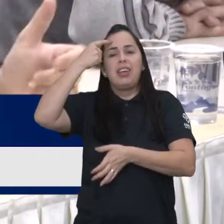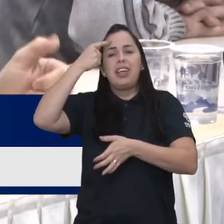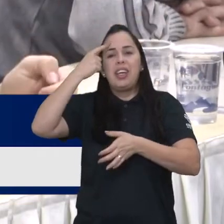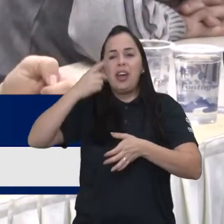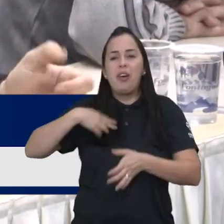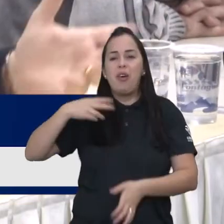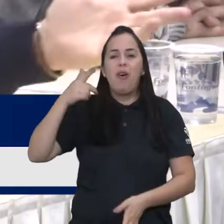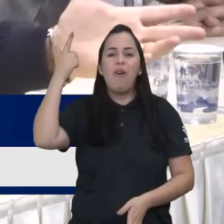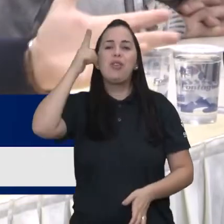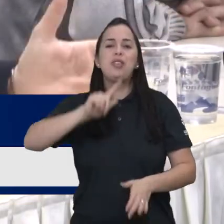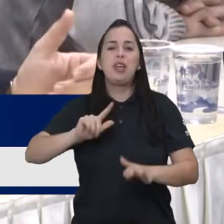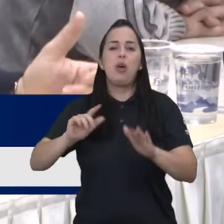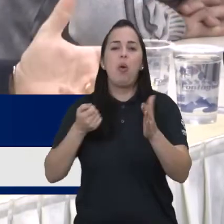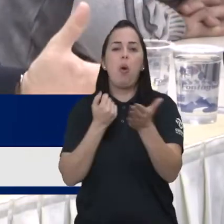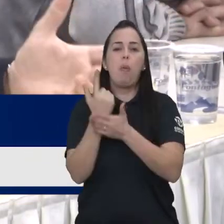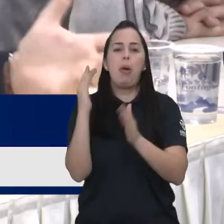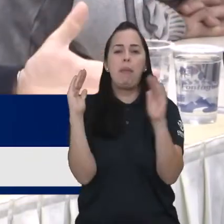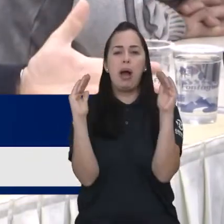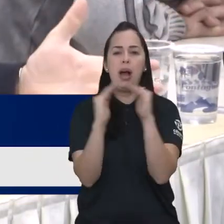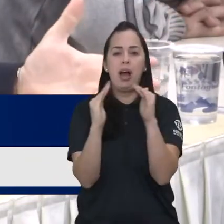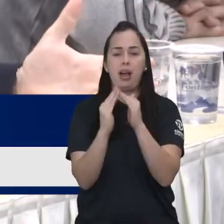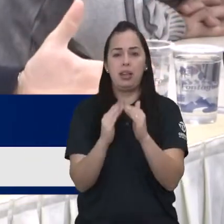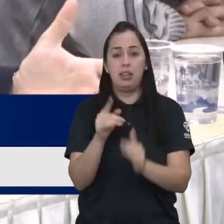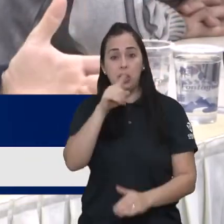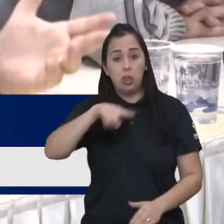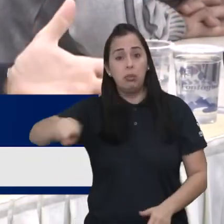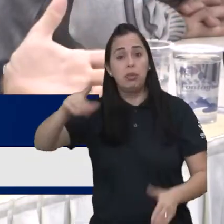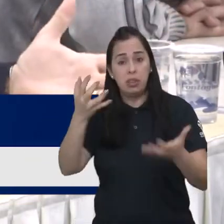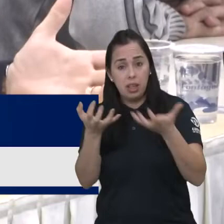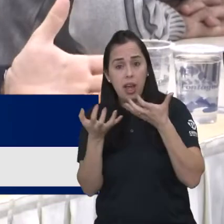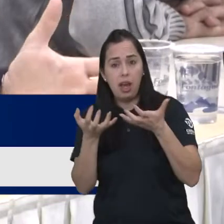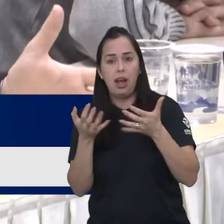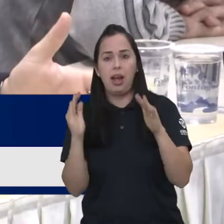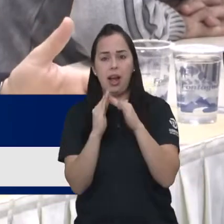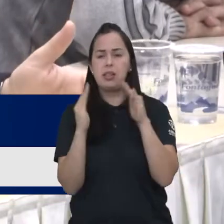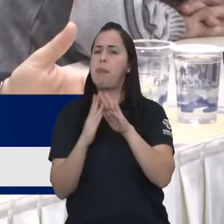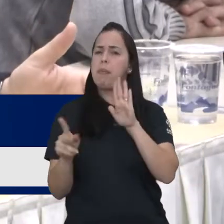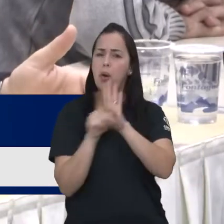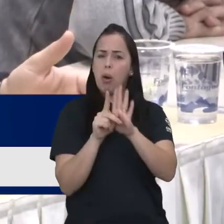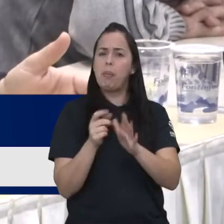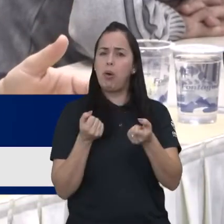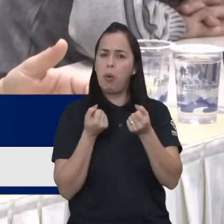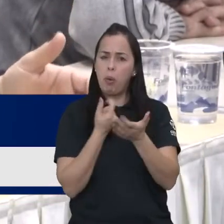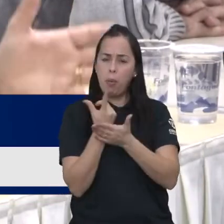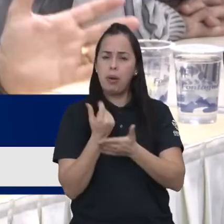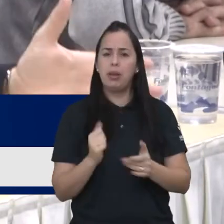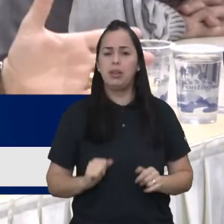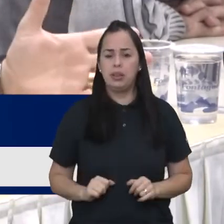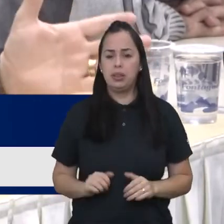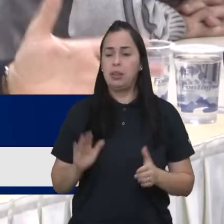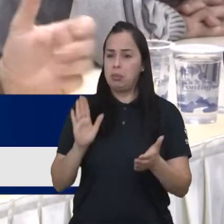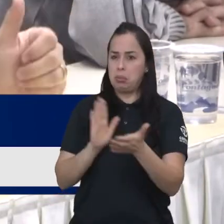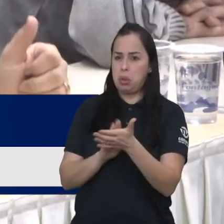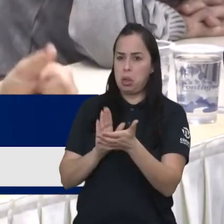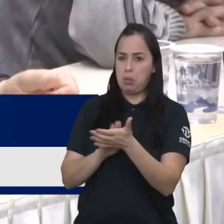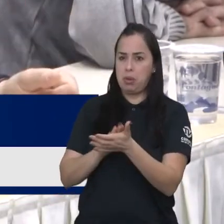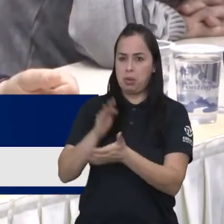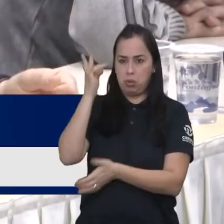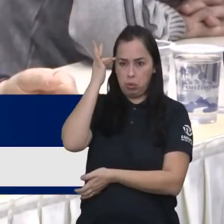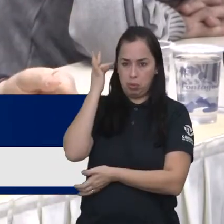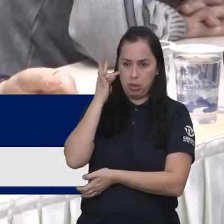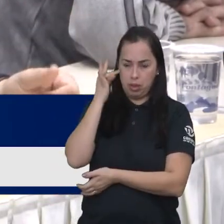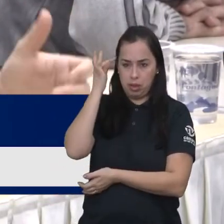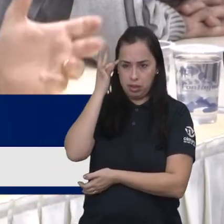realização do seu sonho, porque a casa própria é o sonho de vida de todo mundo. Então, parabenizar o vereador